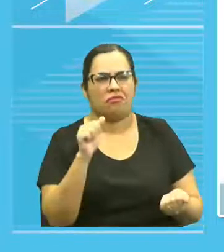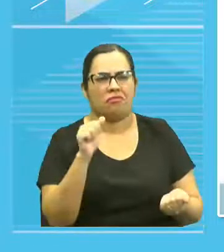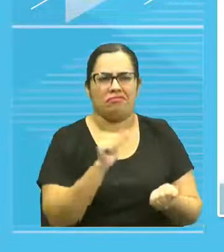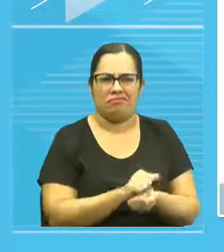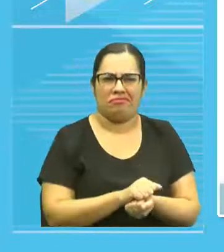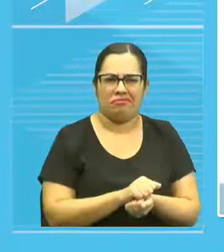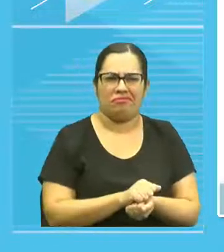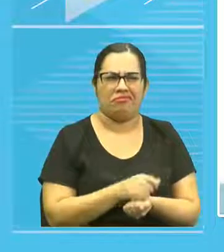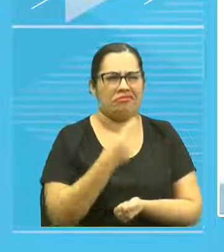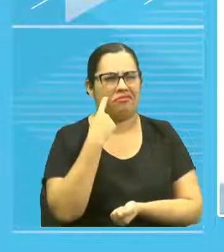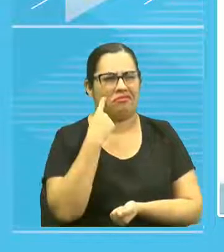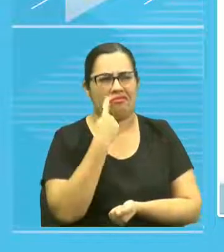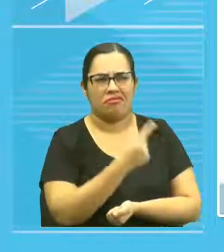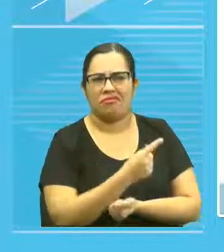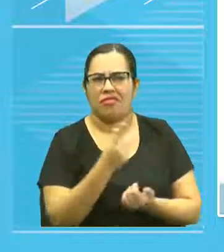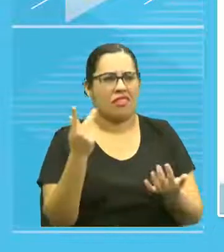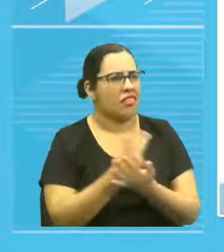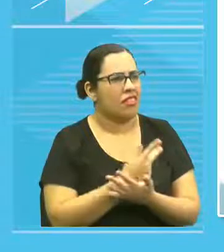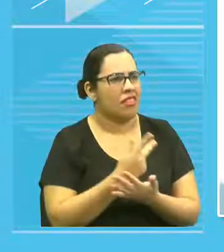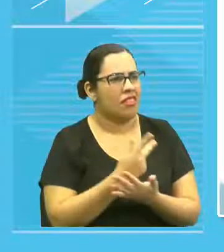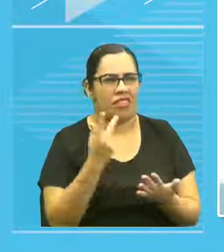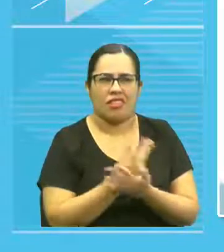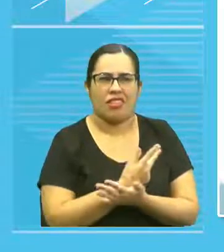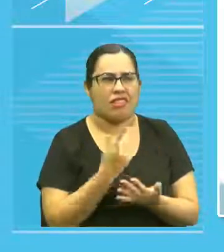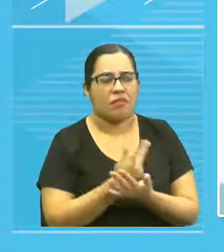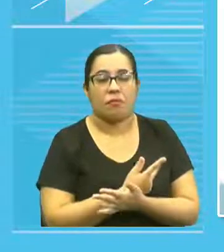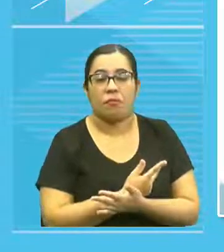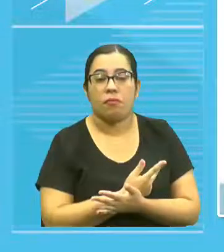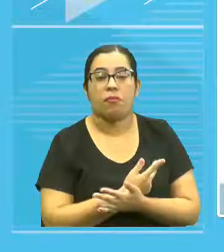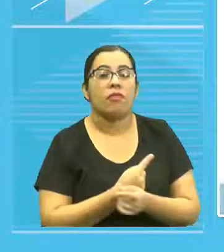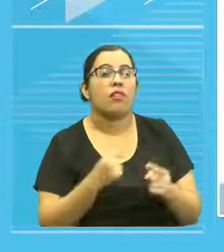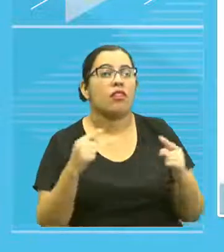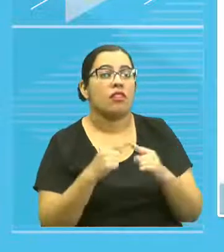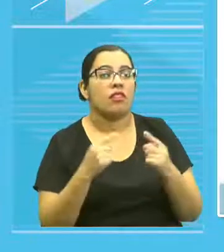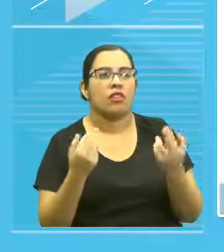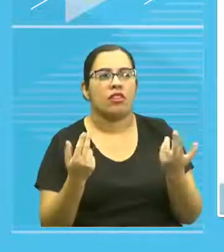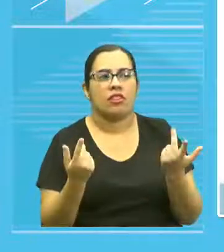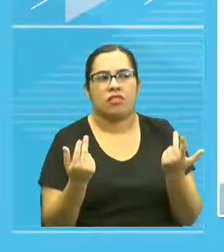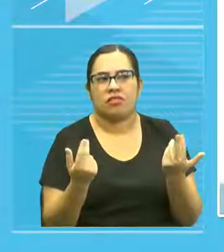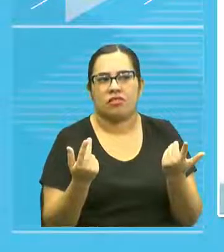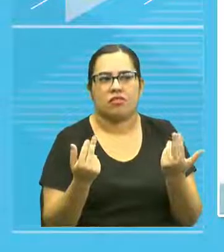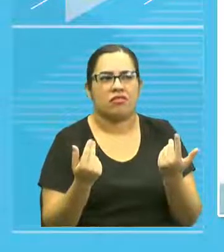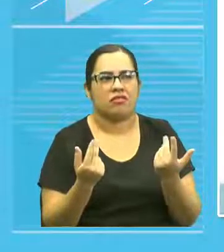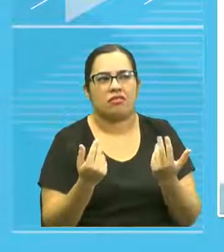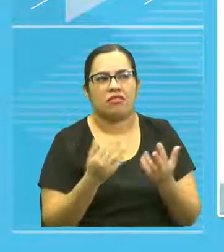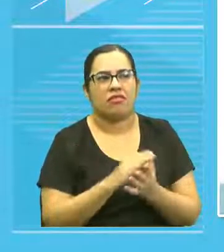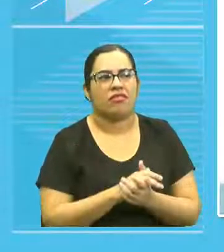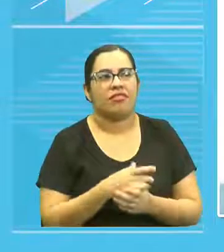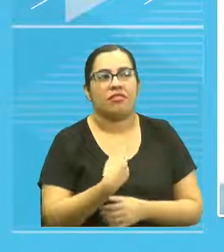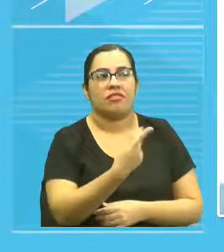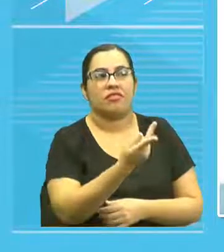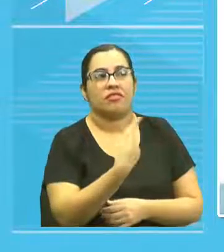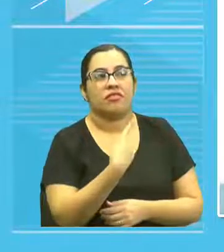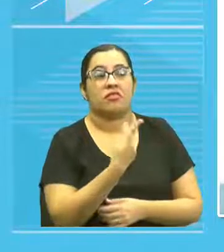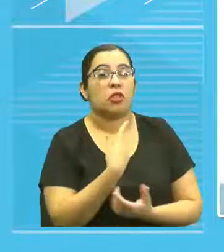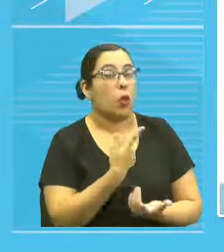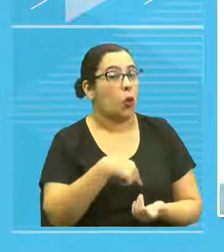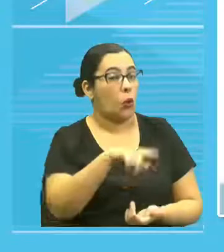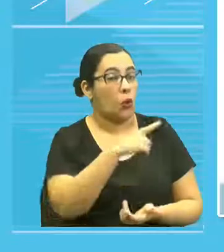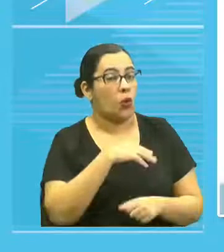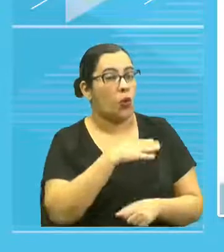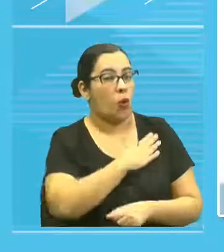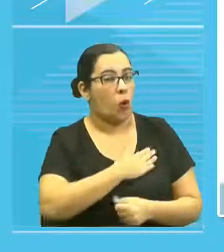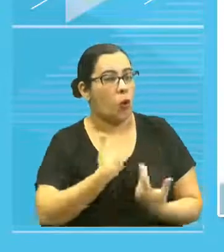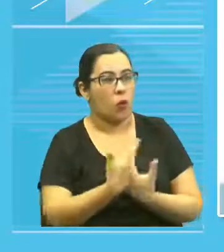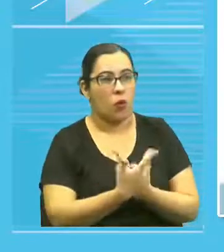tá errado afim de ir junto tá errado que esse assim junto é semelhante Mas ainda eu e você temos gosto dos a